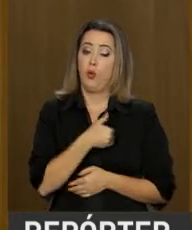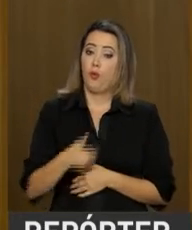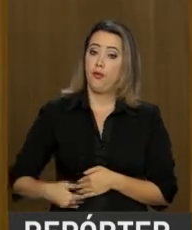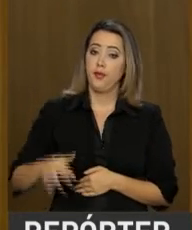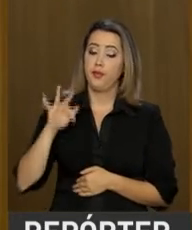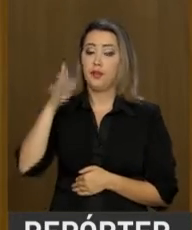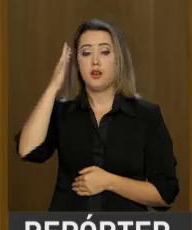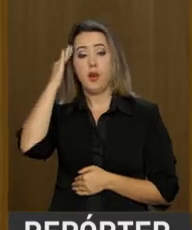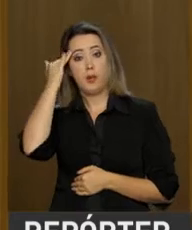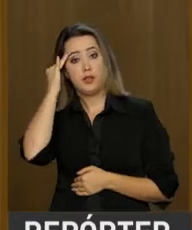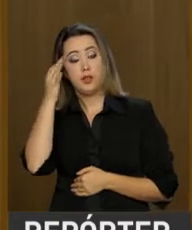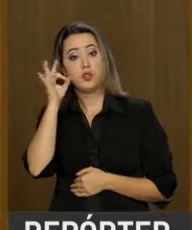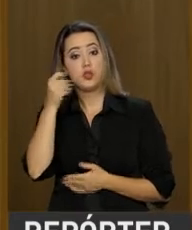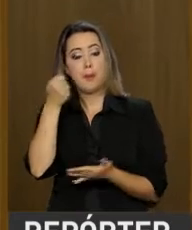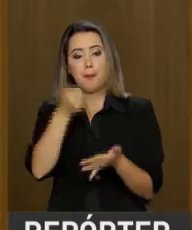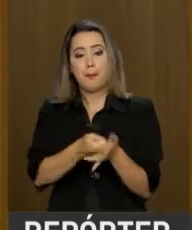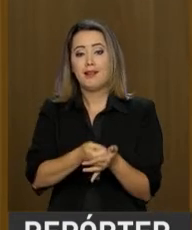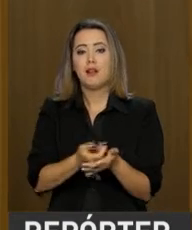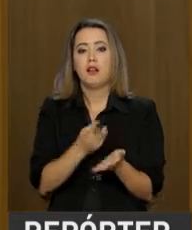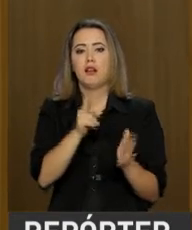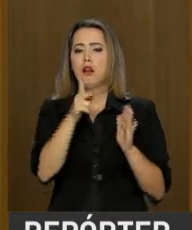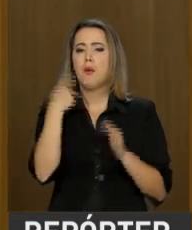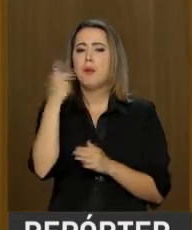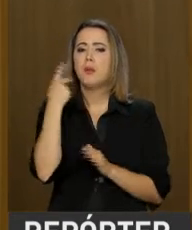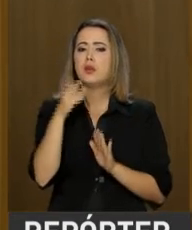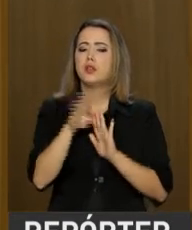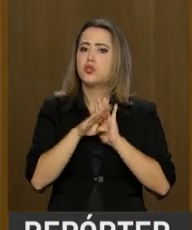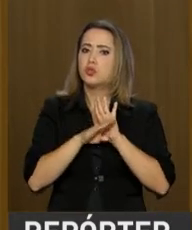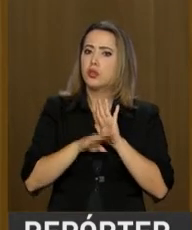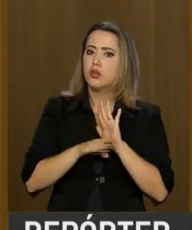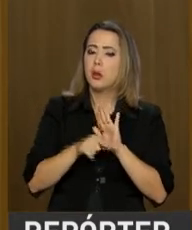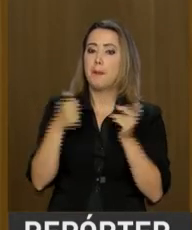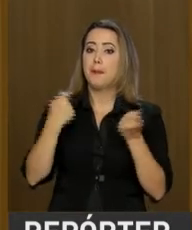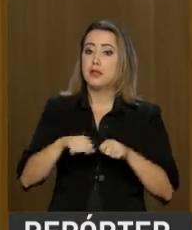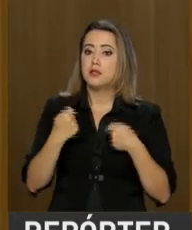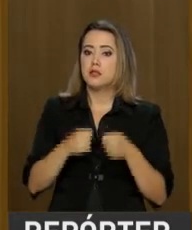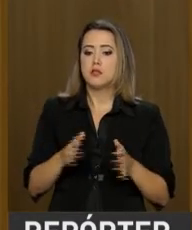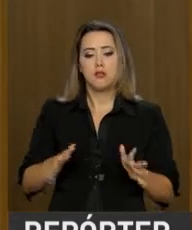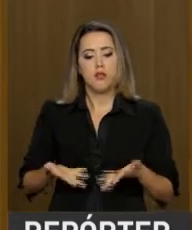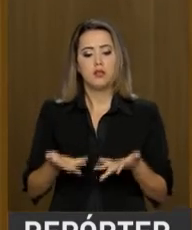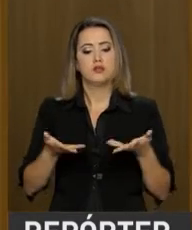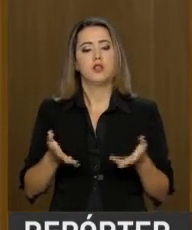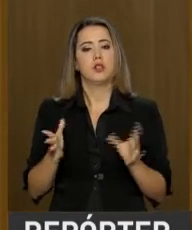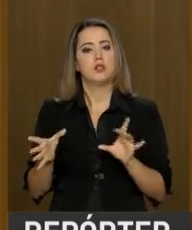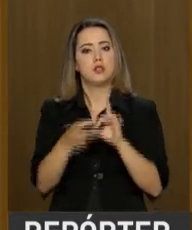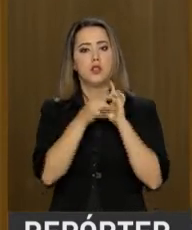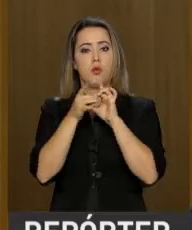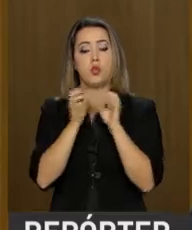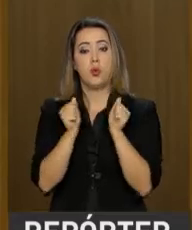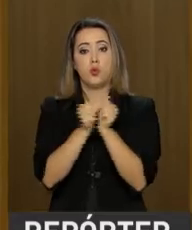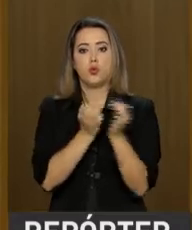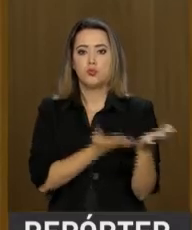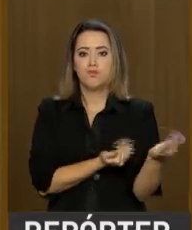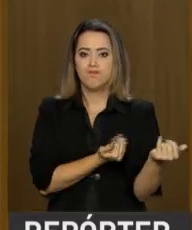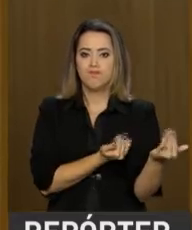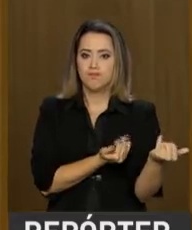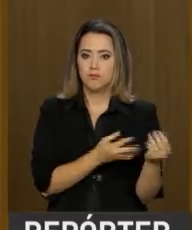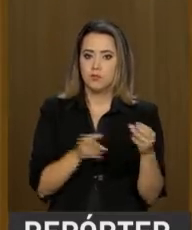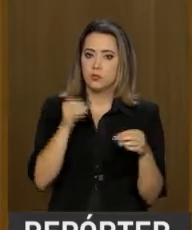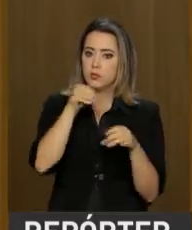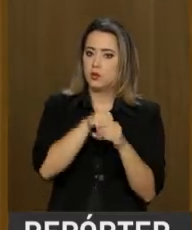entende que para financiar uma política pública 200 delegados que eles precisam valorizar a participação desses jovens nas suas estruturas